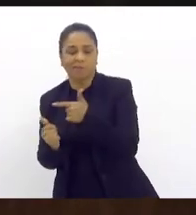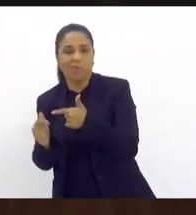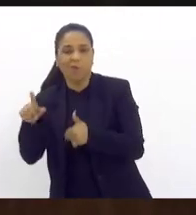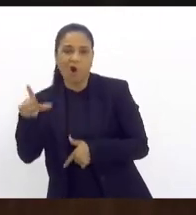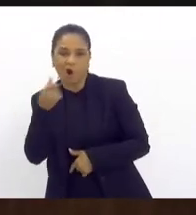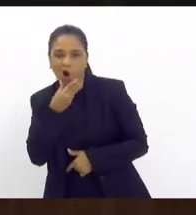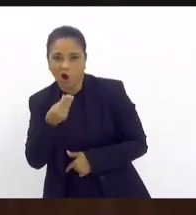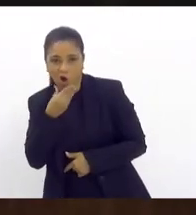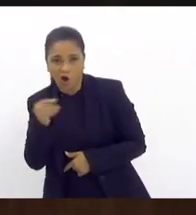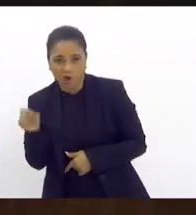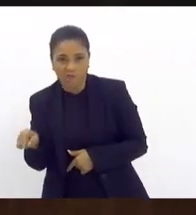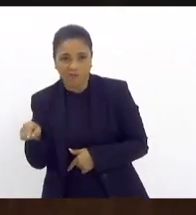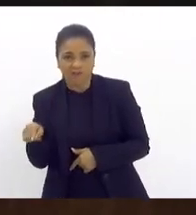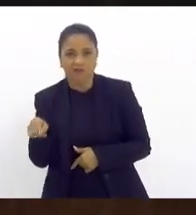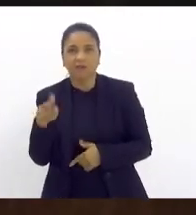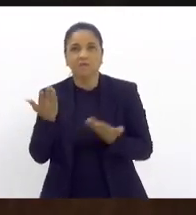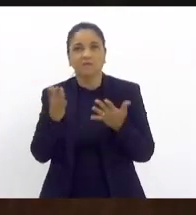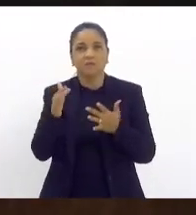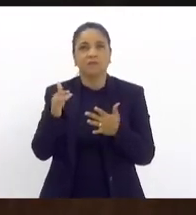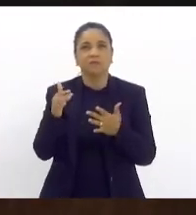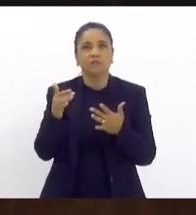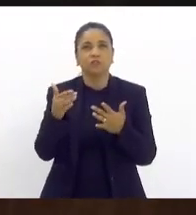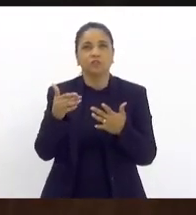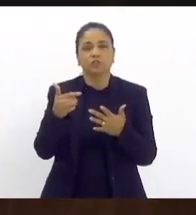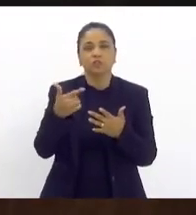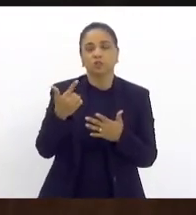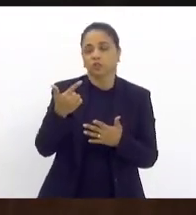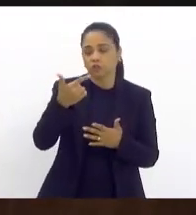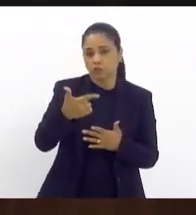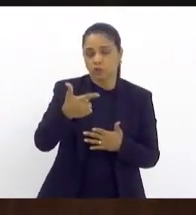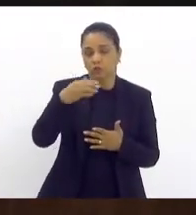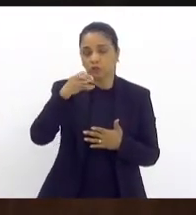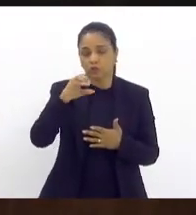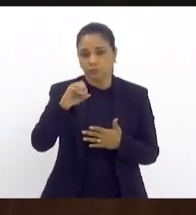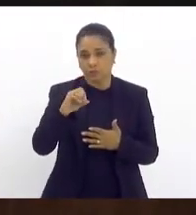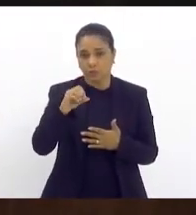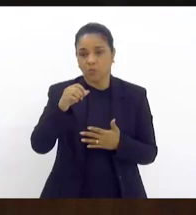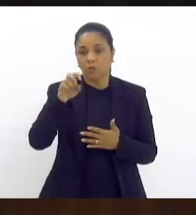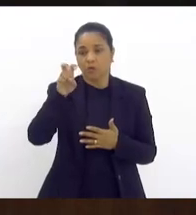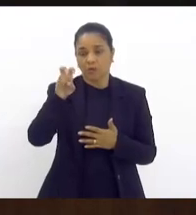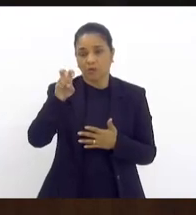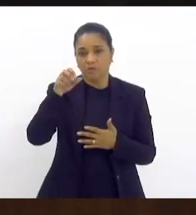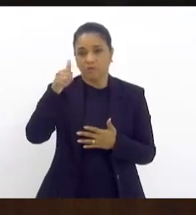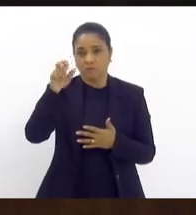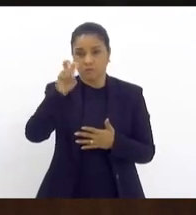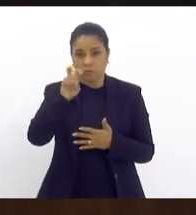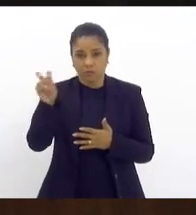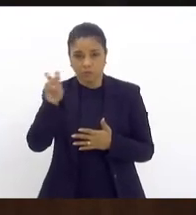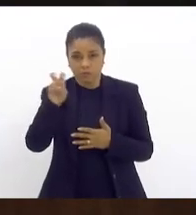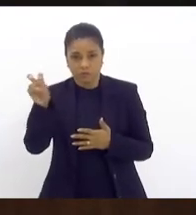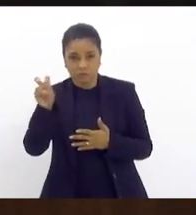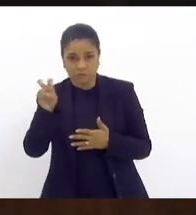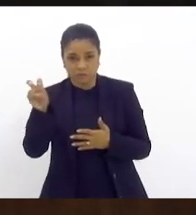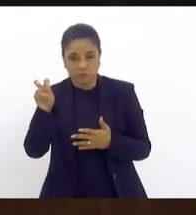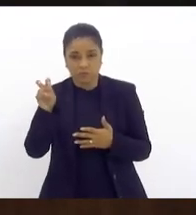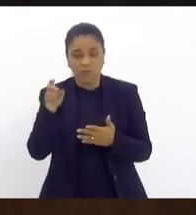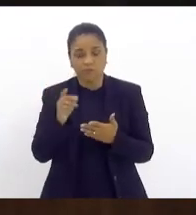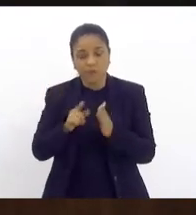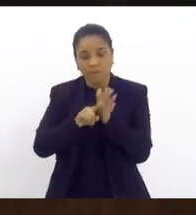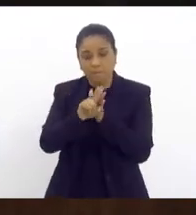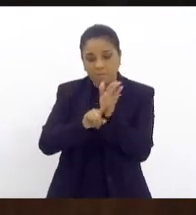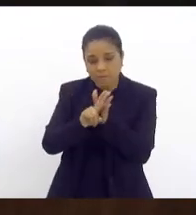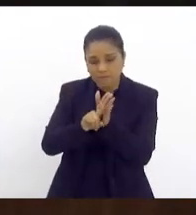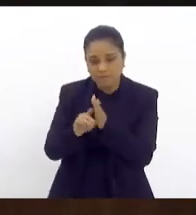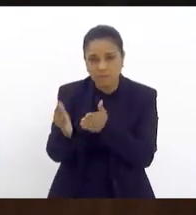85 e comparado a 2.55 conforme pesquisa Nacional por amostra de